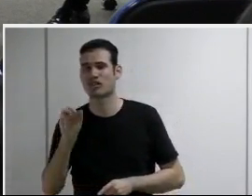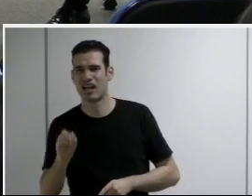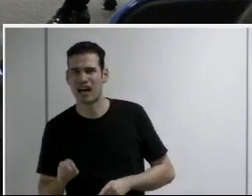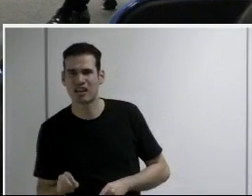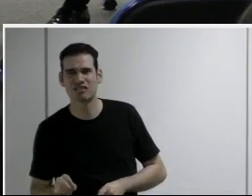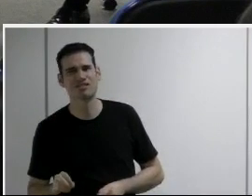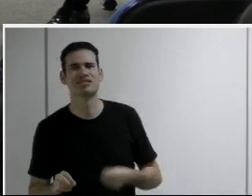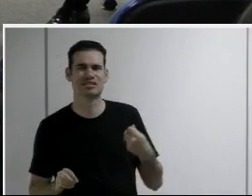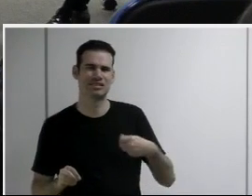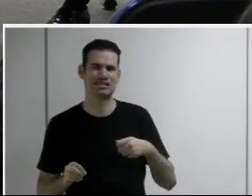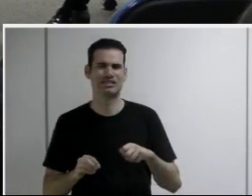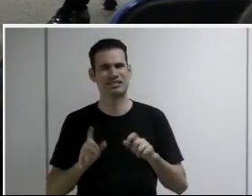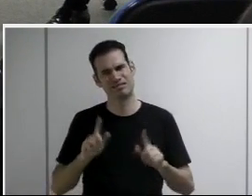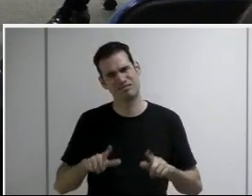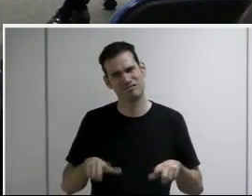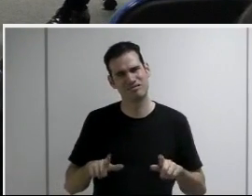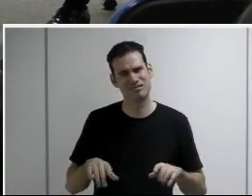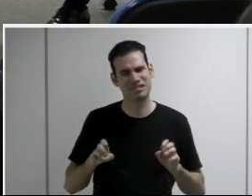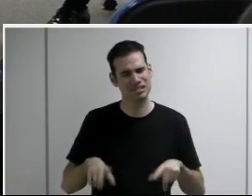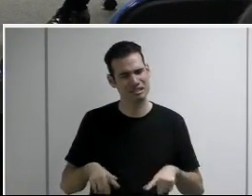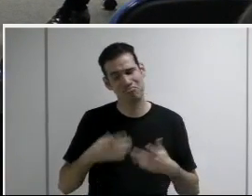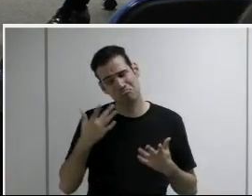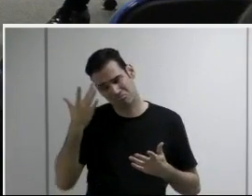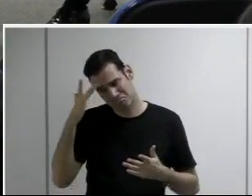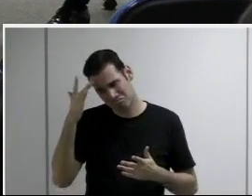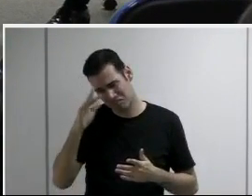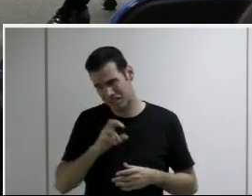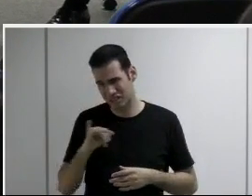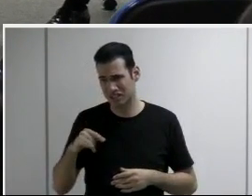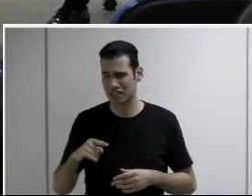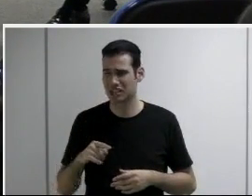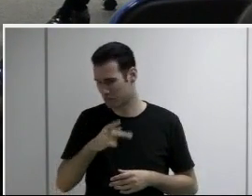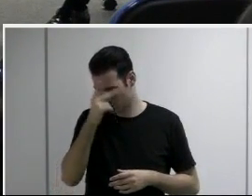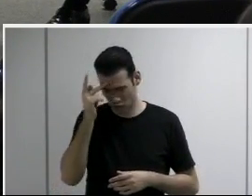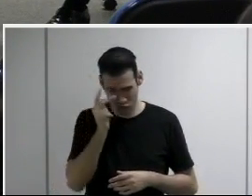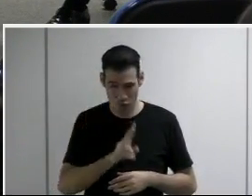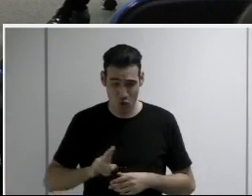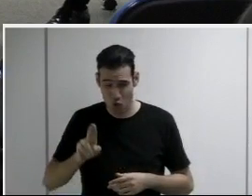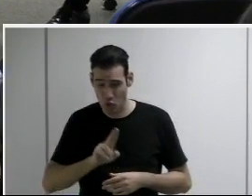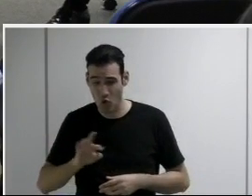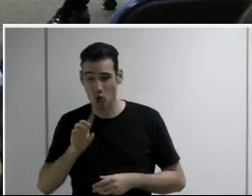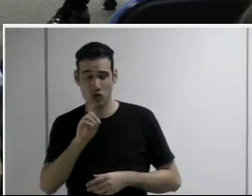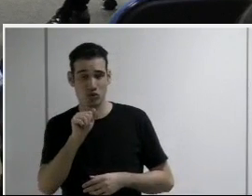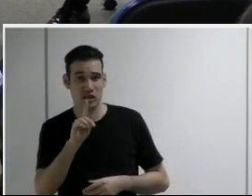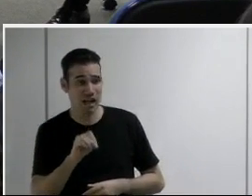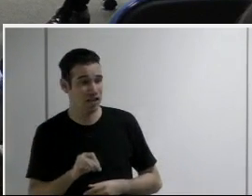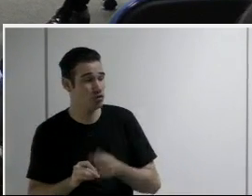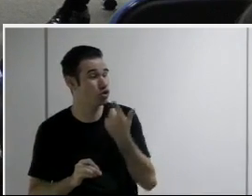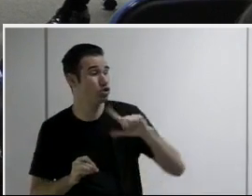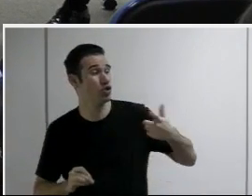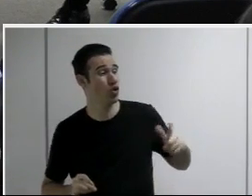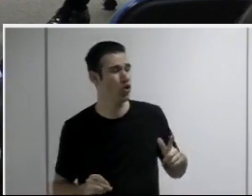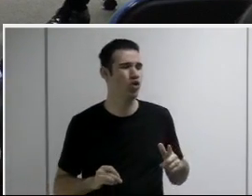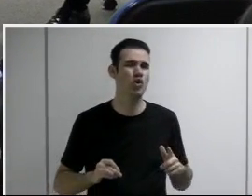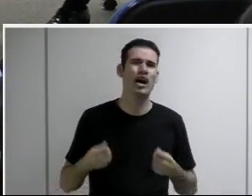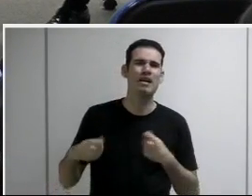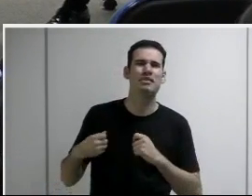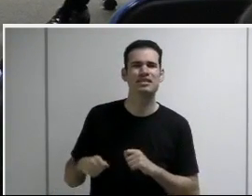pensar aquele dado e utilizar aquele dado sem trazer nenhum tipo de dano ao indivíduo, eu preciso ter